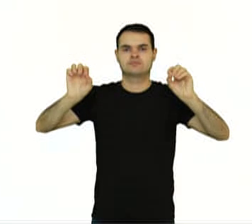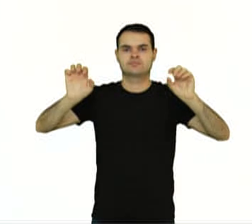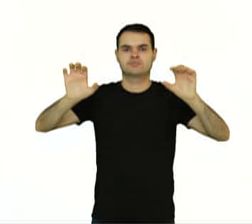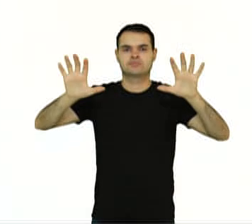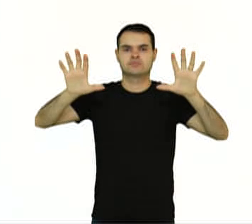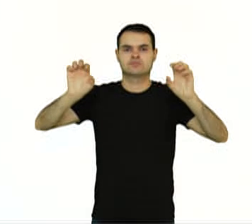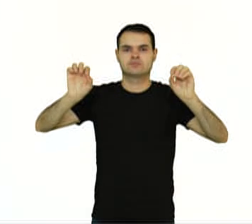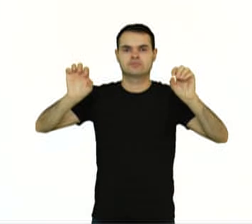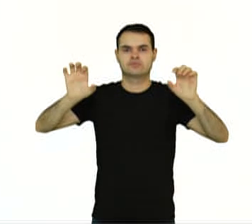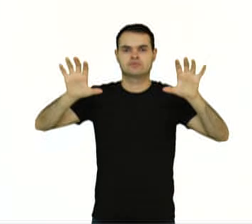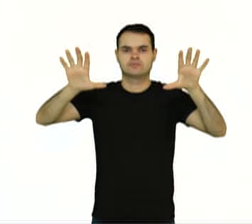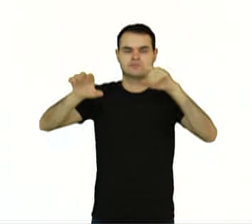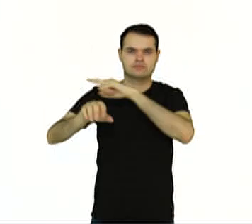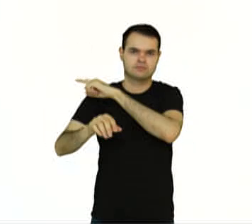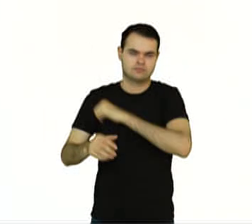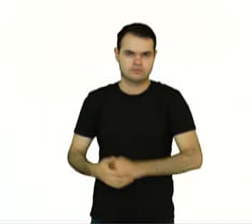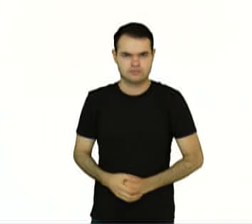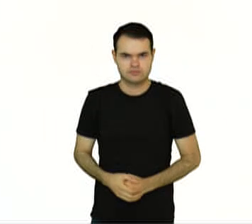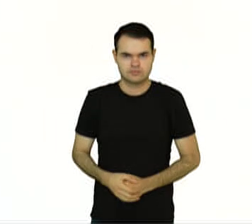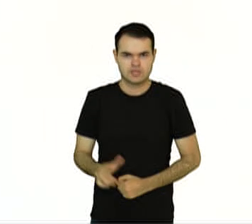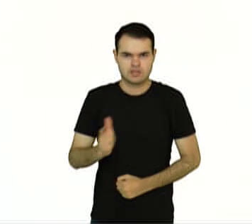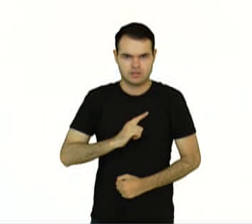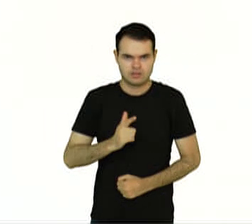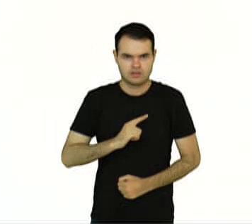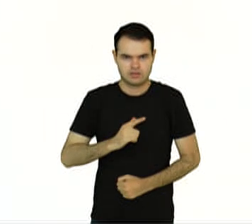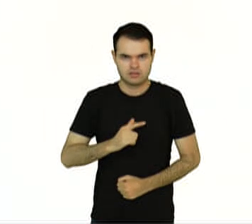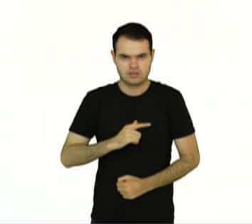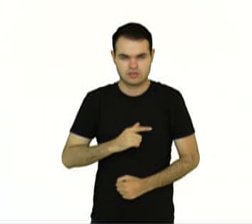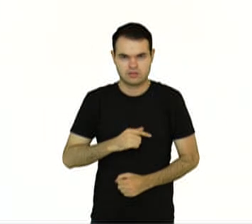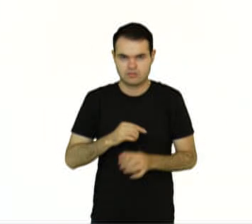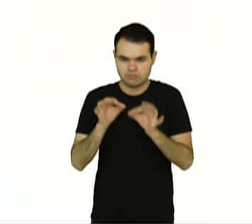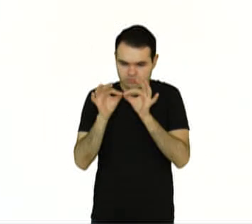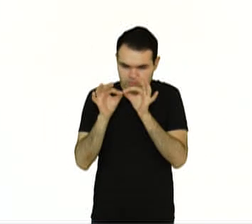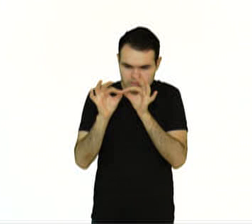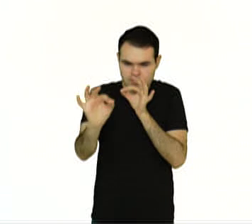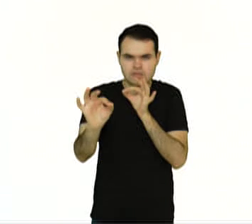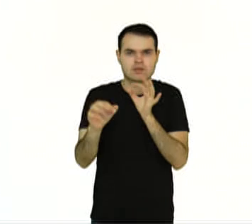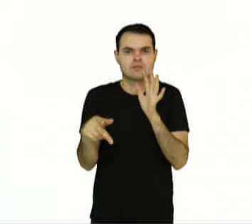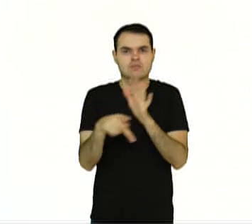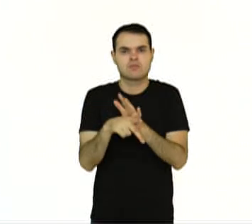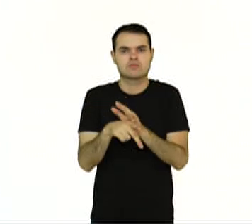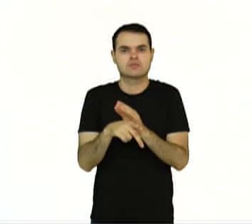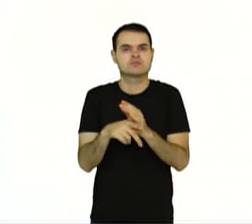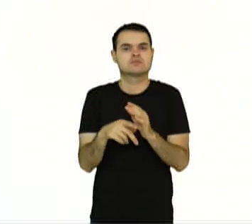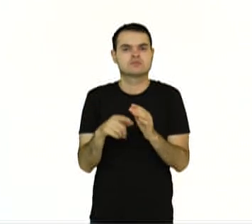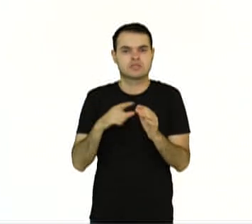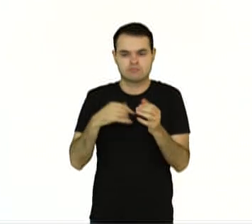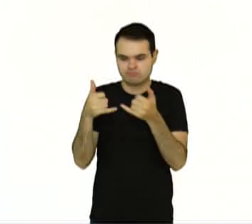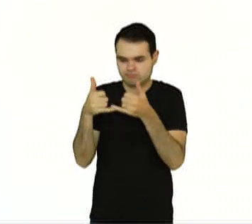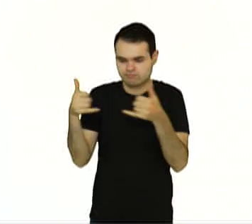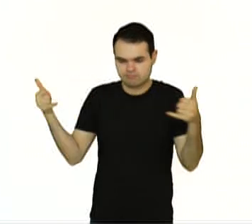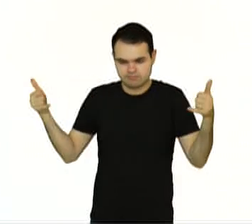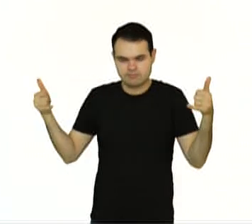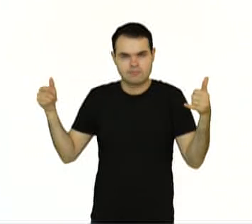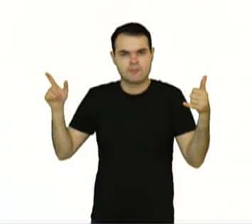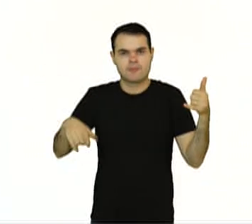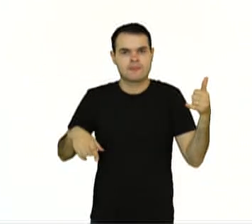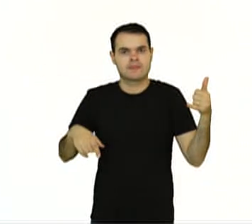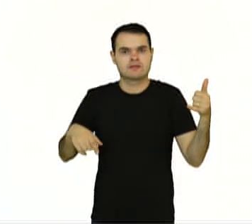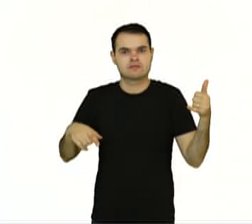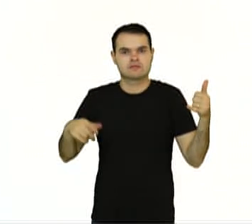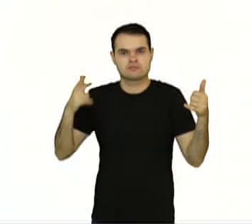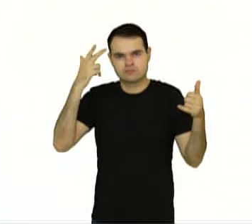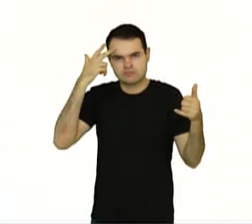concepção. Percebam, existe uma linha reta onde o ponto tem os pontos de interferência. E aí você vai estar propagando de